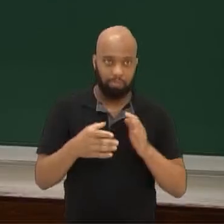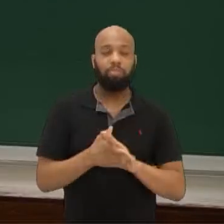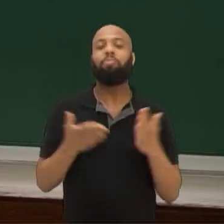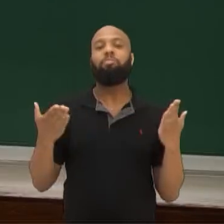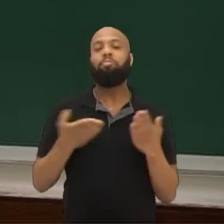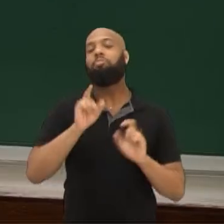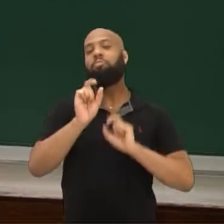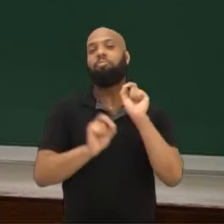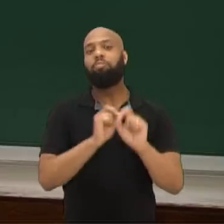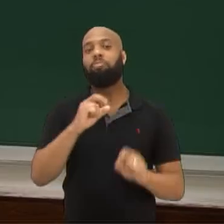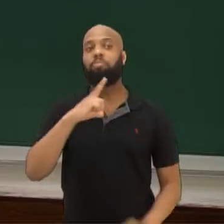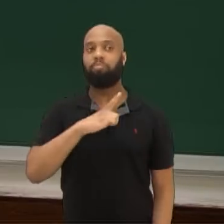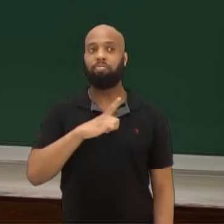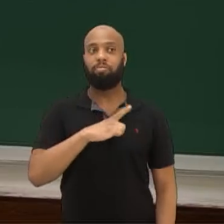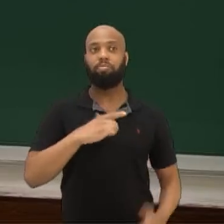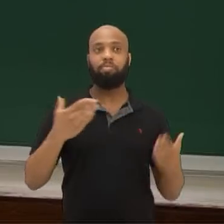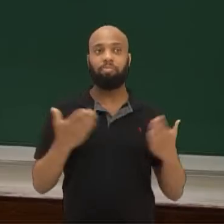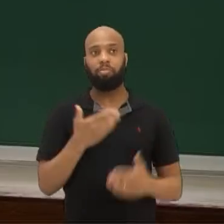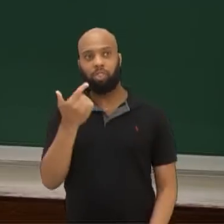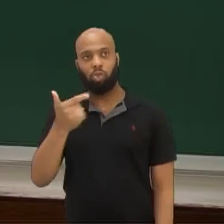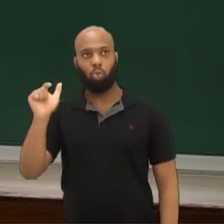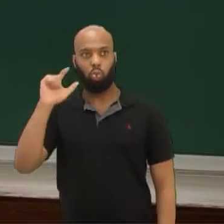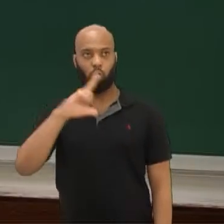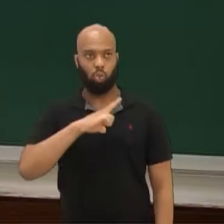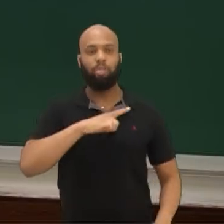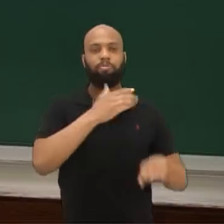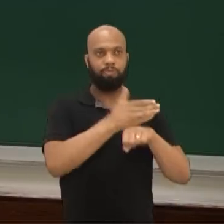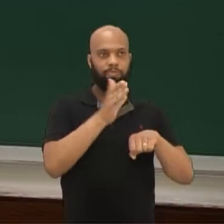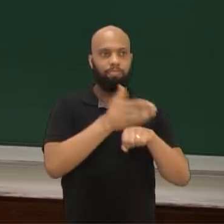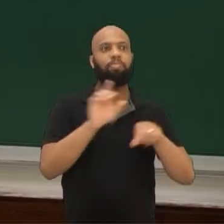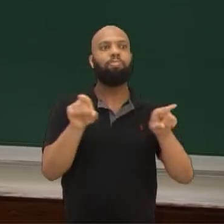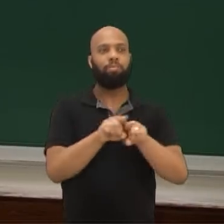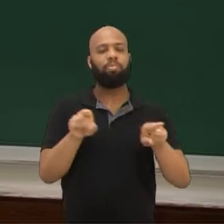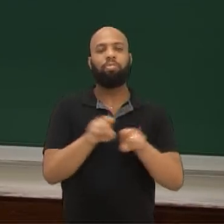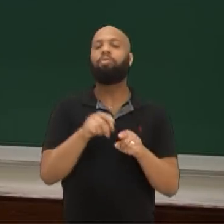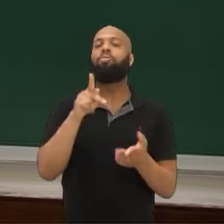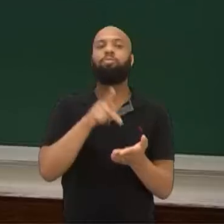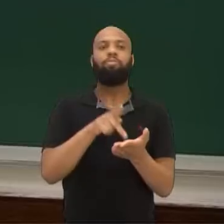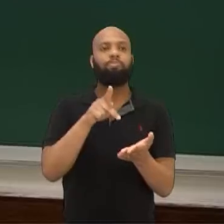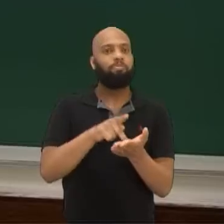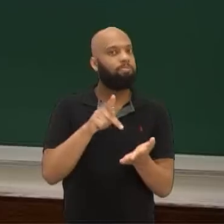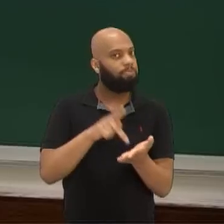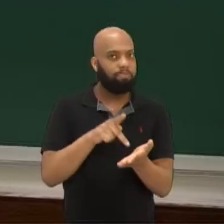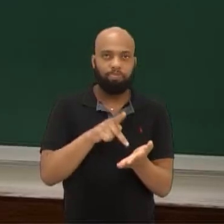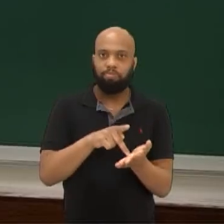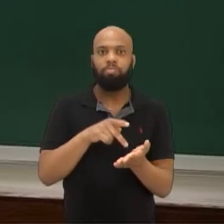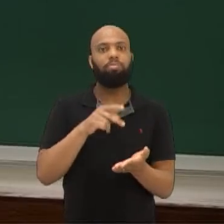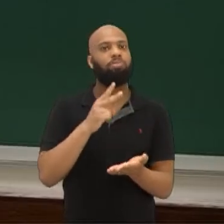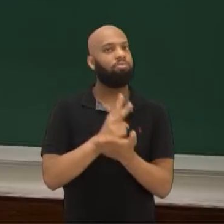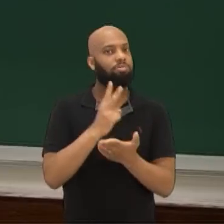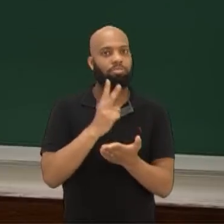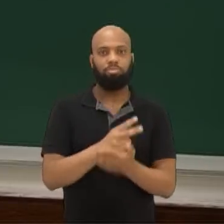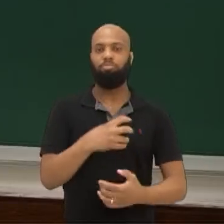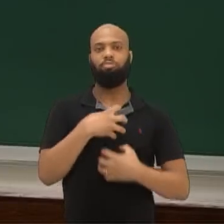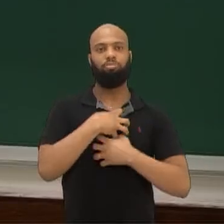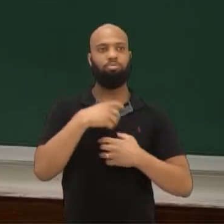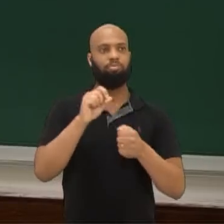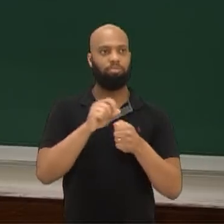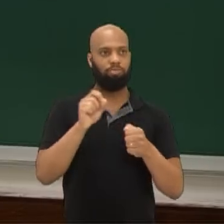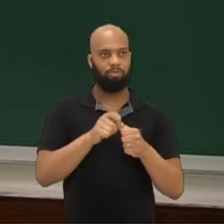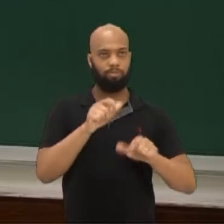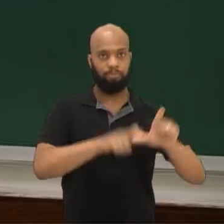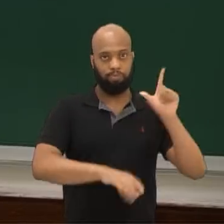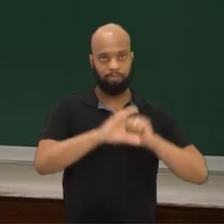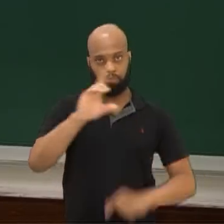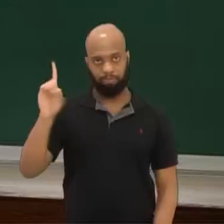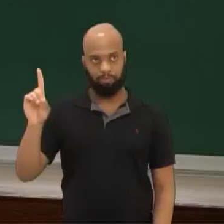Então agora vamos para a nossa próxima atividade, que é a mesma que essa, a letra C e letra D.